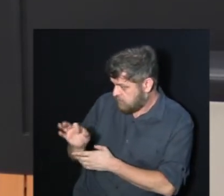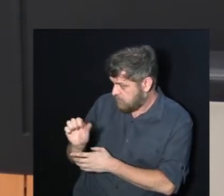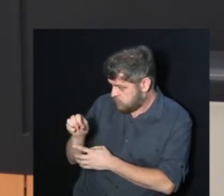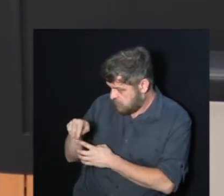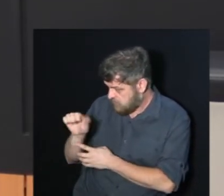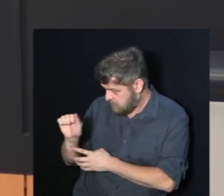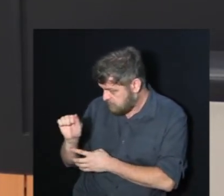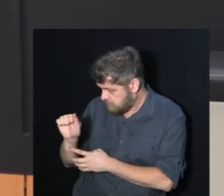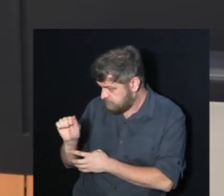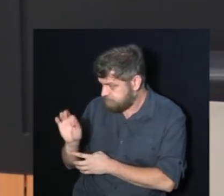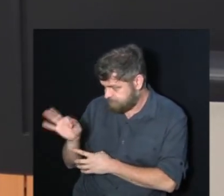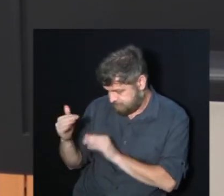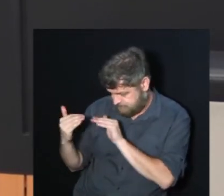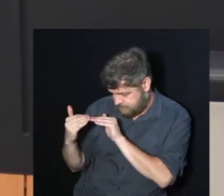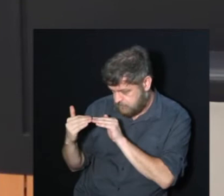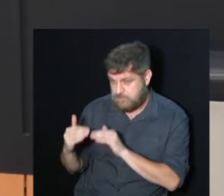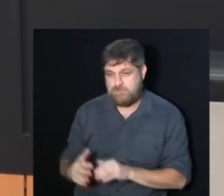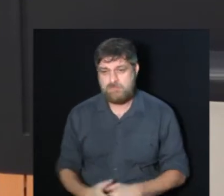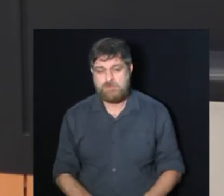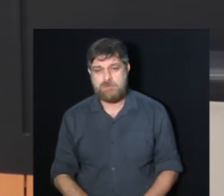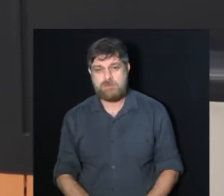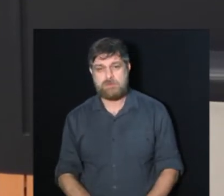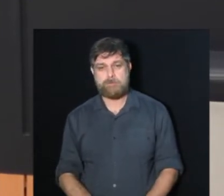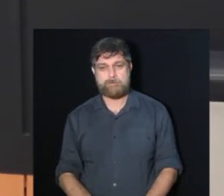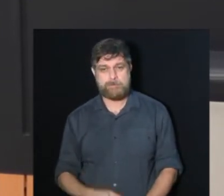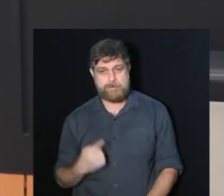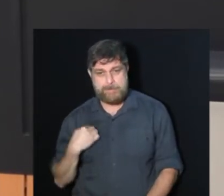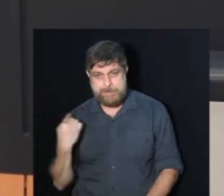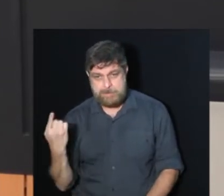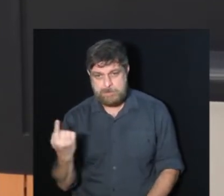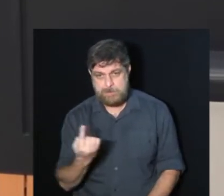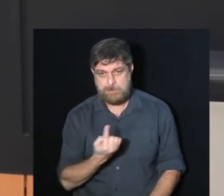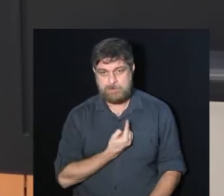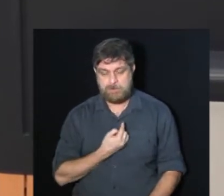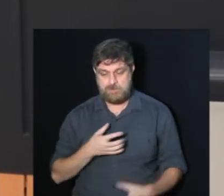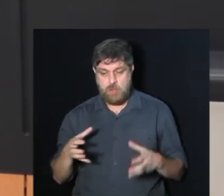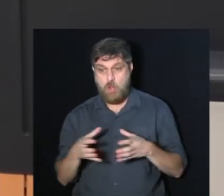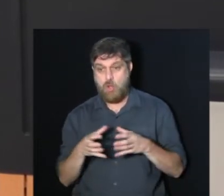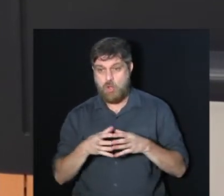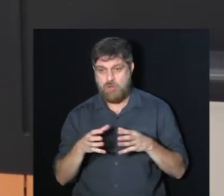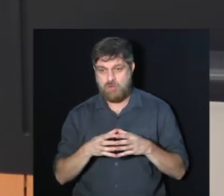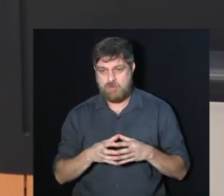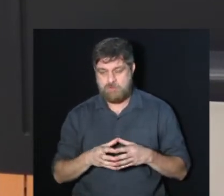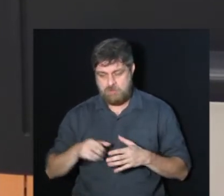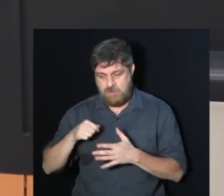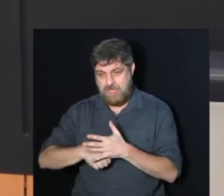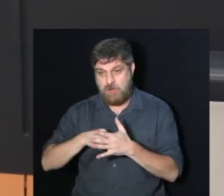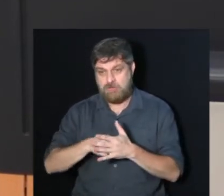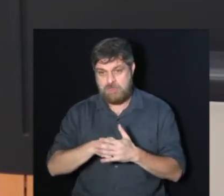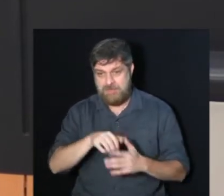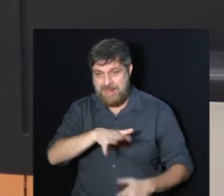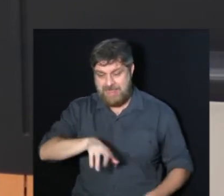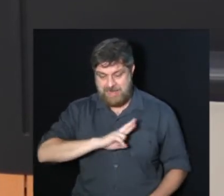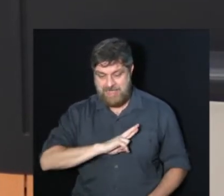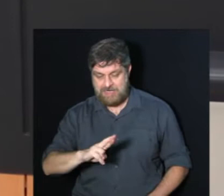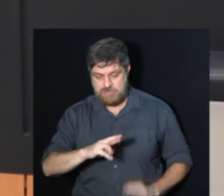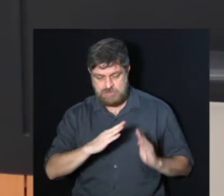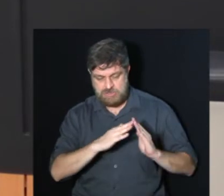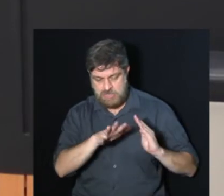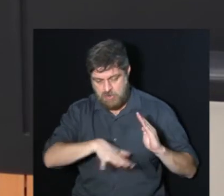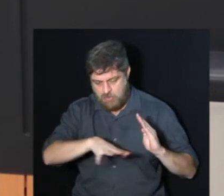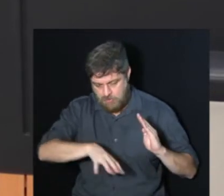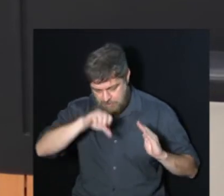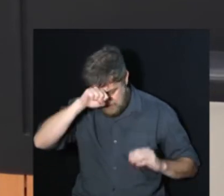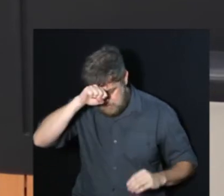E para nós, do movimento umbandista, a ciência é um dos 4 pilares